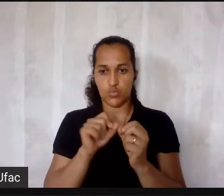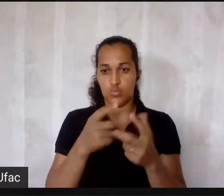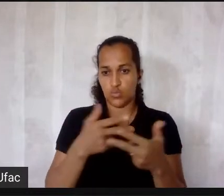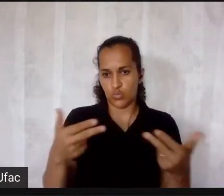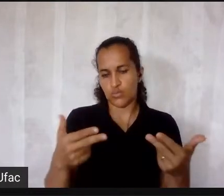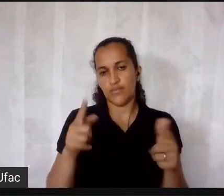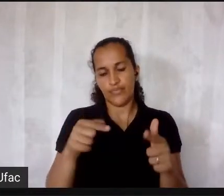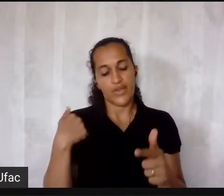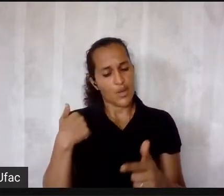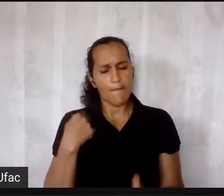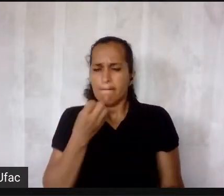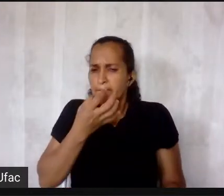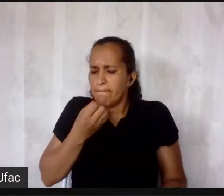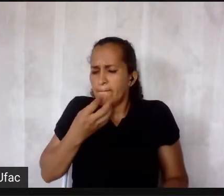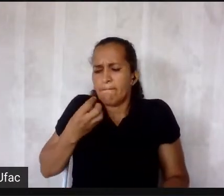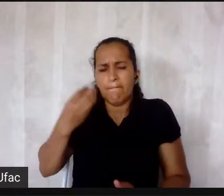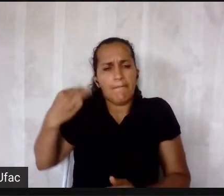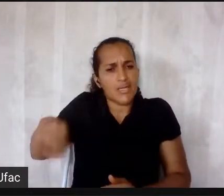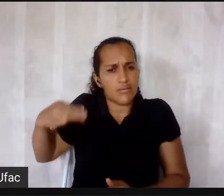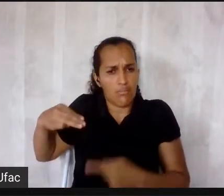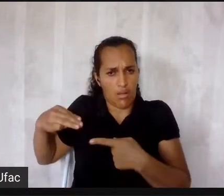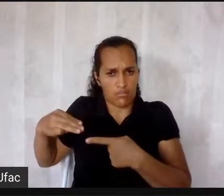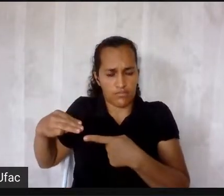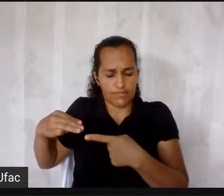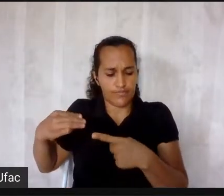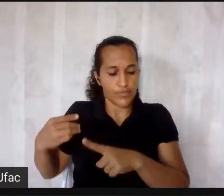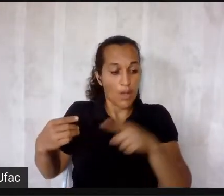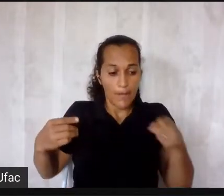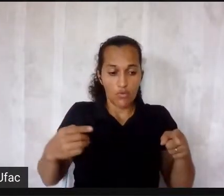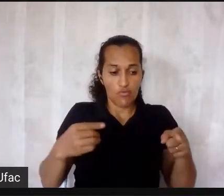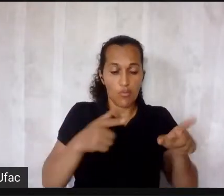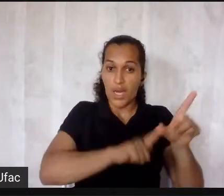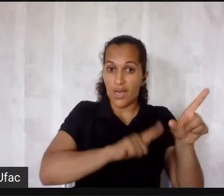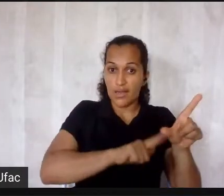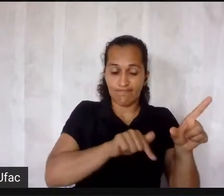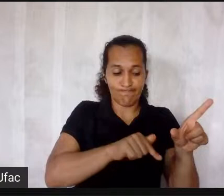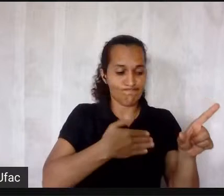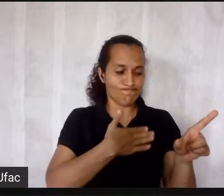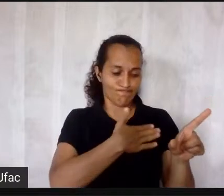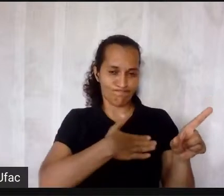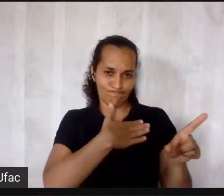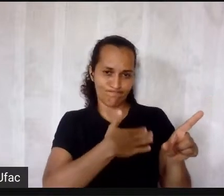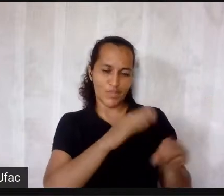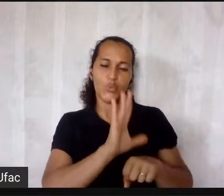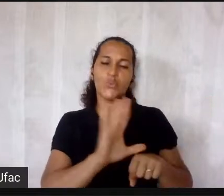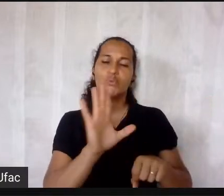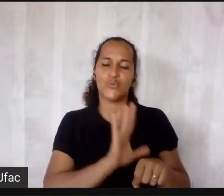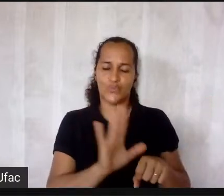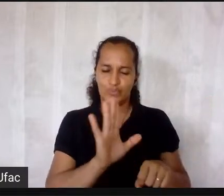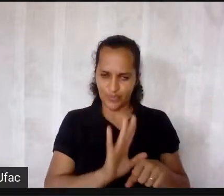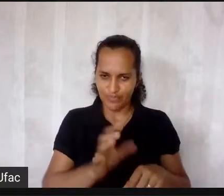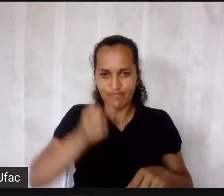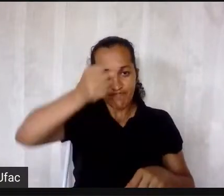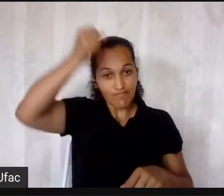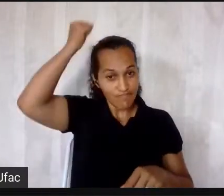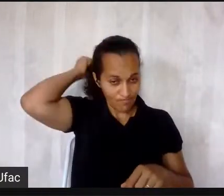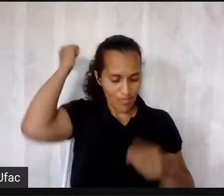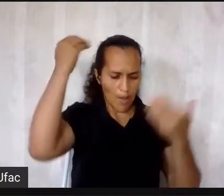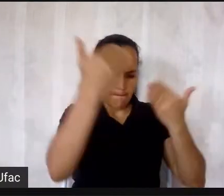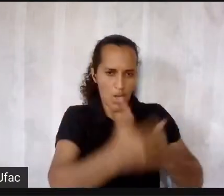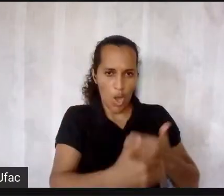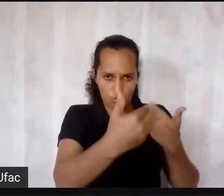boa em matemática. E fui para Letras, porque eu comecei a gostar do curso, no vestibular, que eu fiz o curso de vestibular,